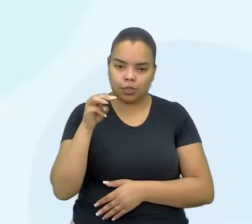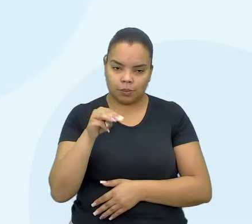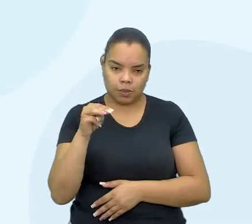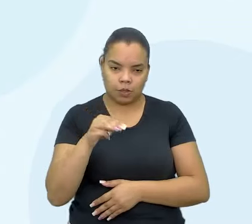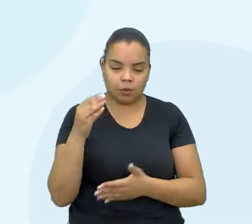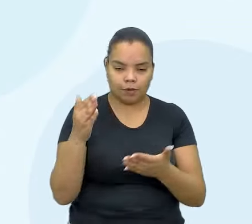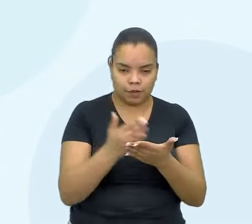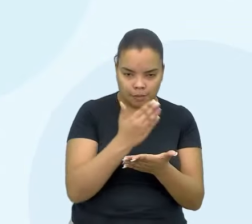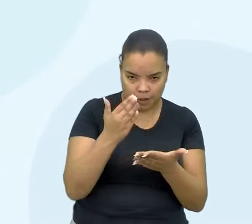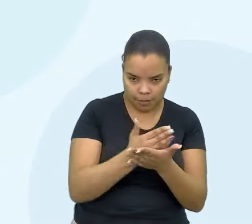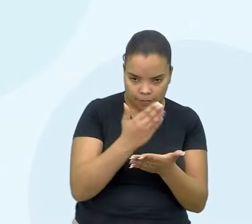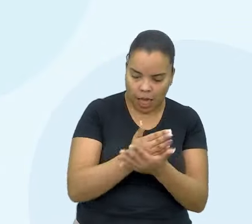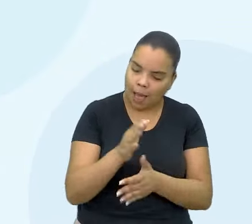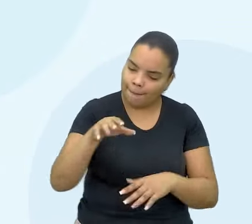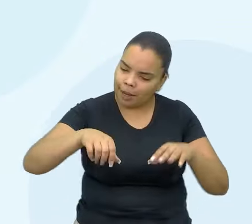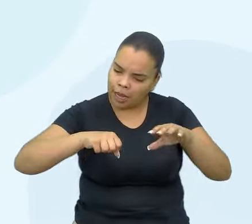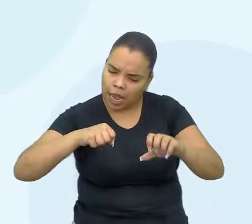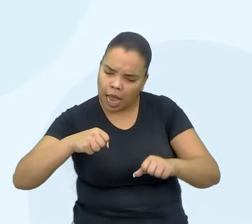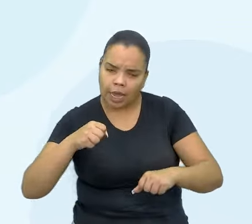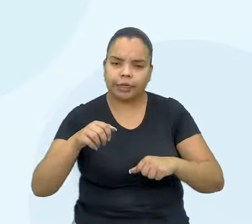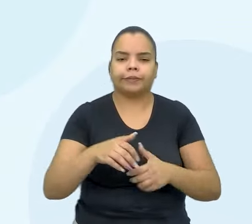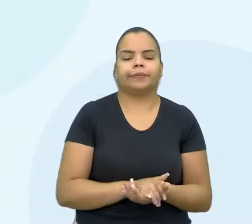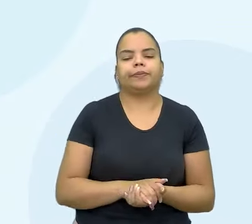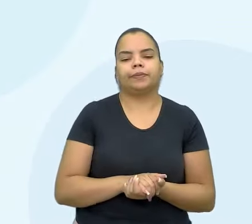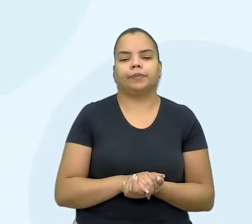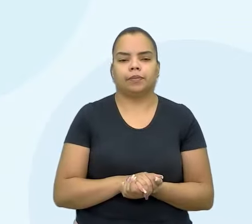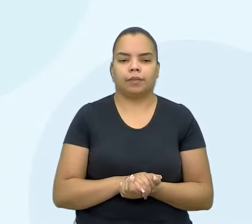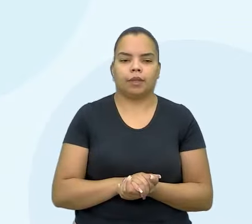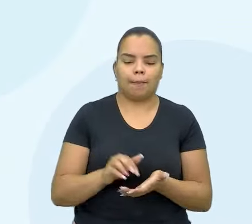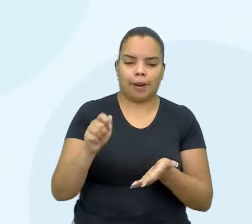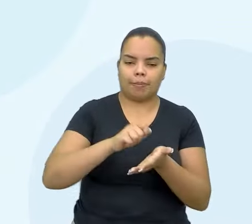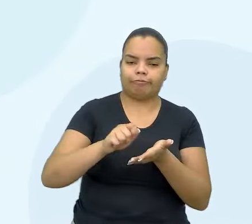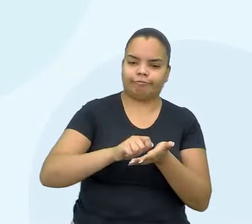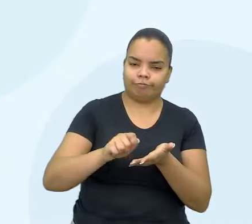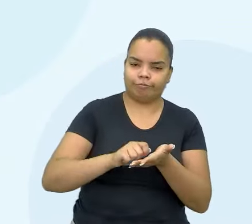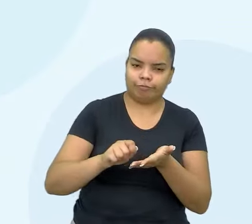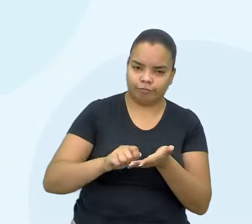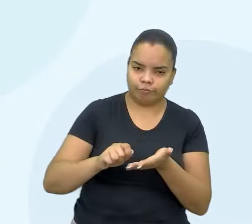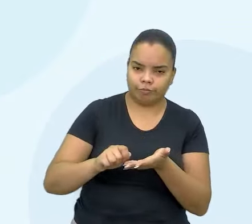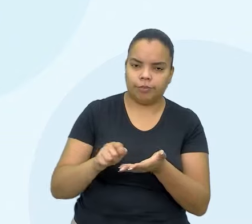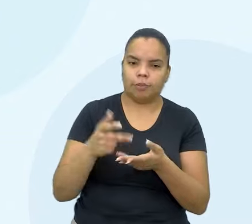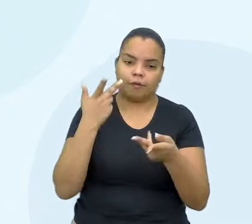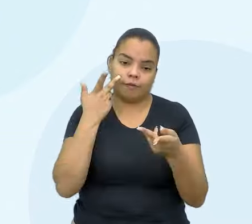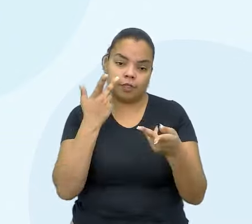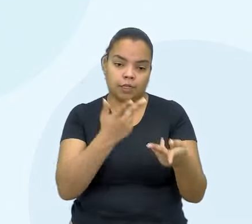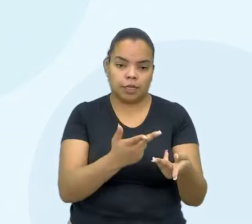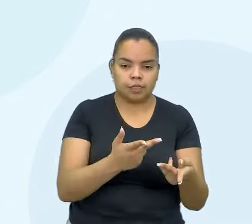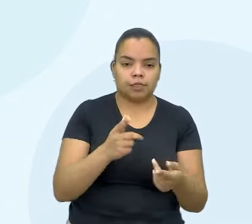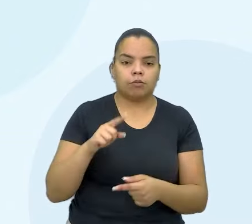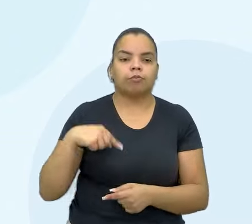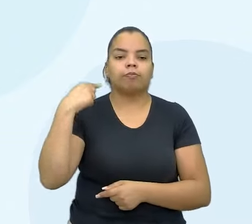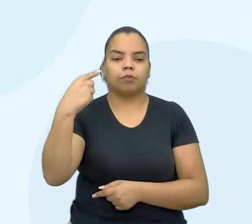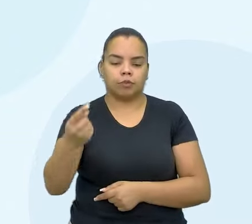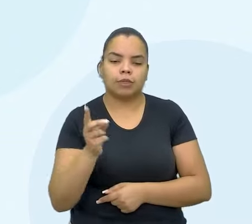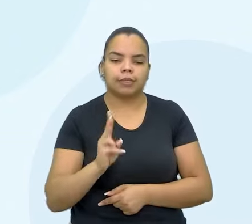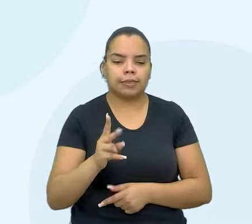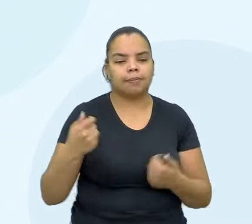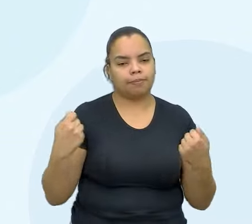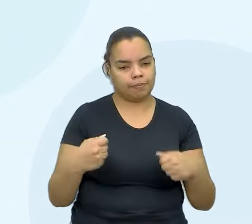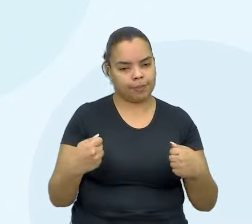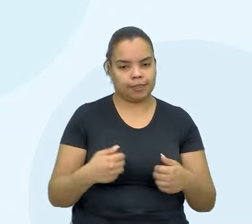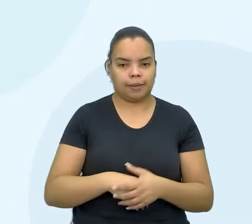vocês separarem o material, realizando aí os registros para uma visitação posterior sempre que necessário.